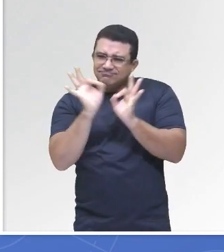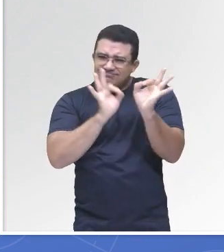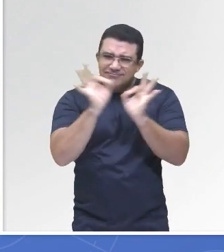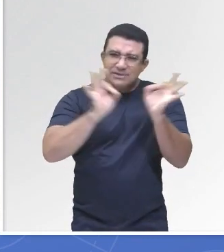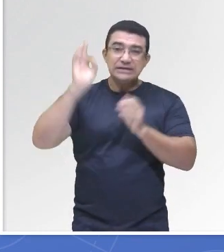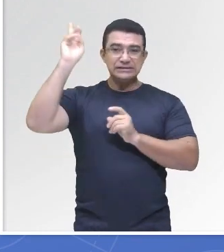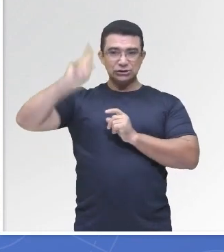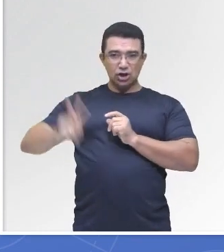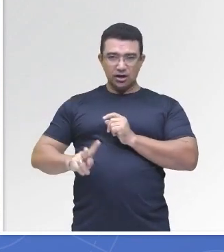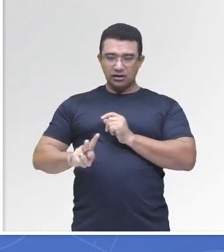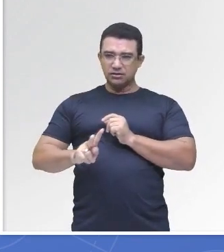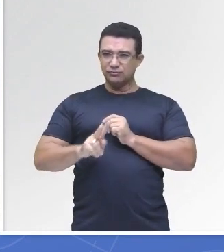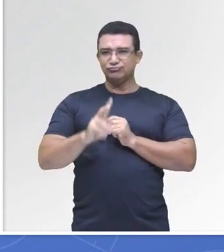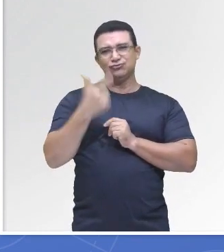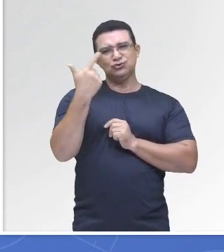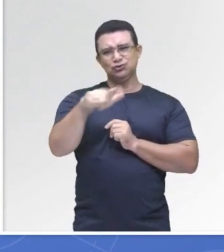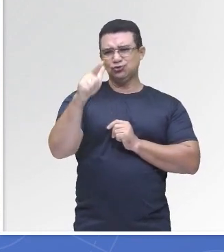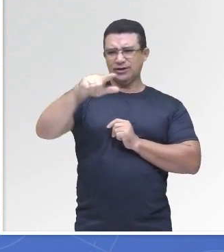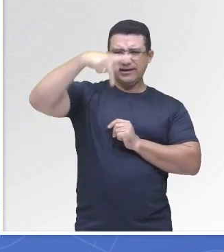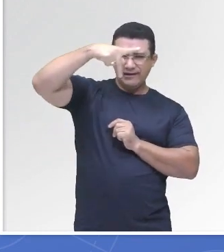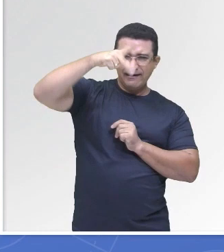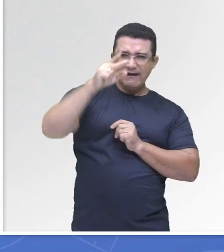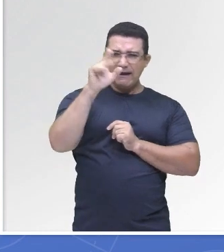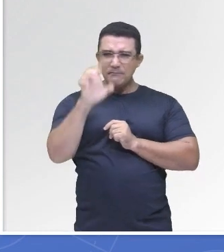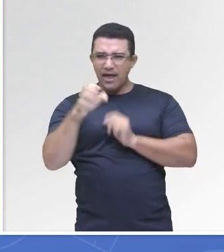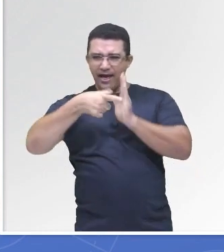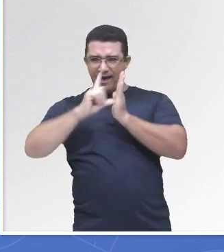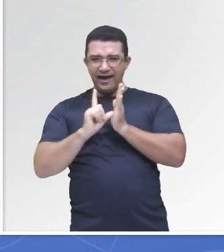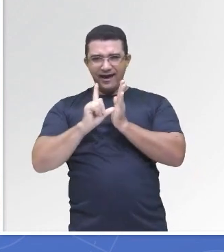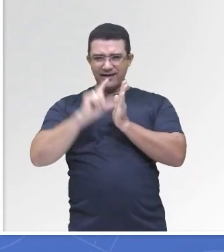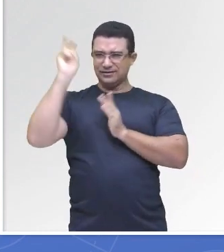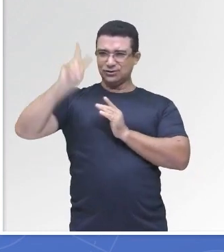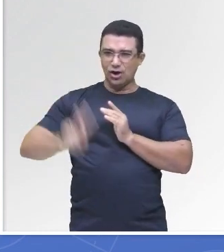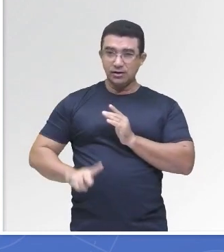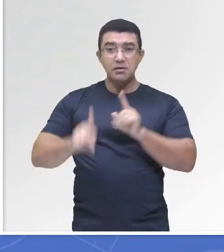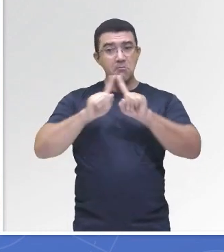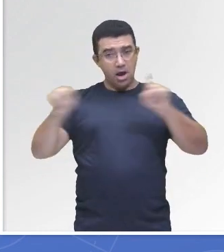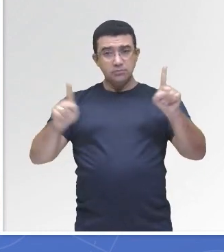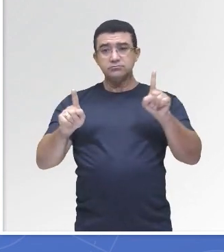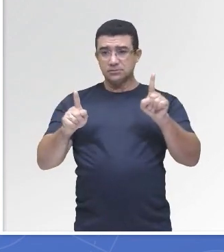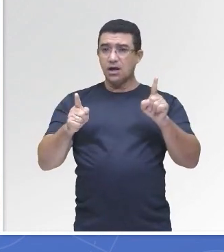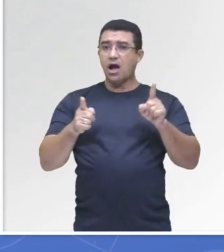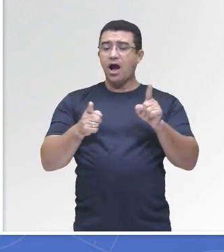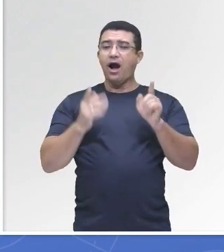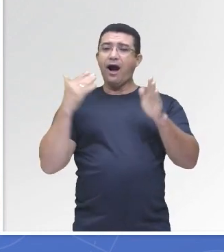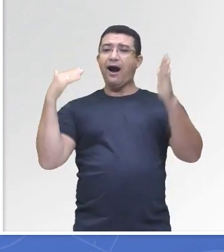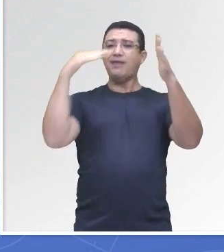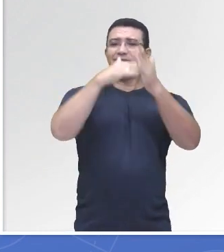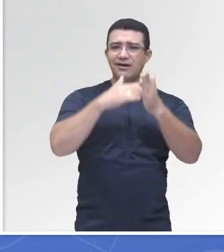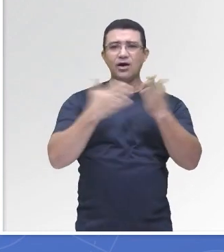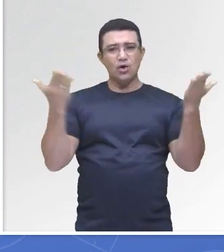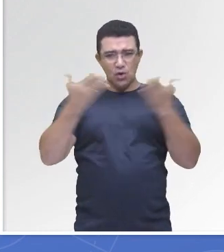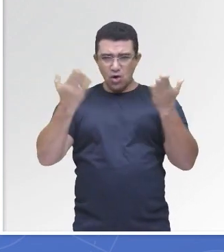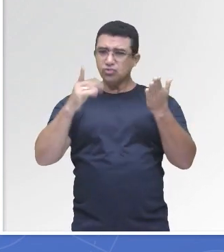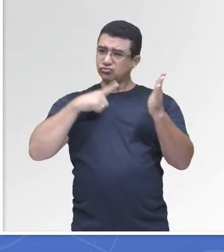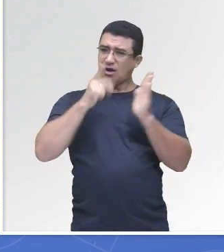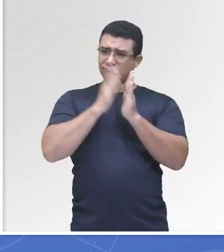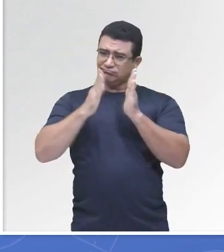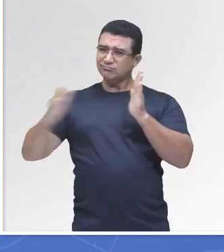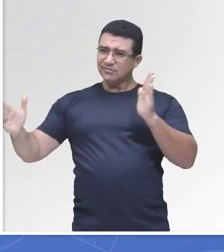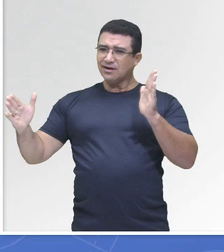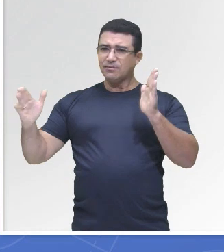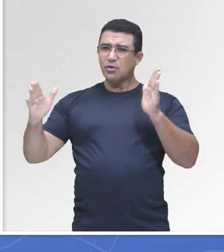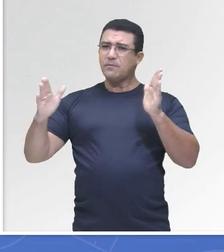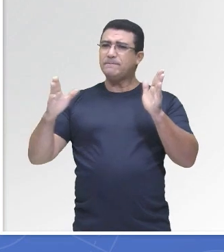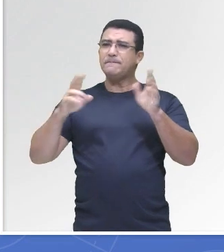coisa de pré-história. Mas a gente vai ver aqui que essa divisão ainda permanece por questões didáticas. E esse período